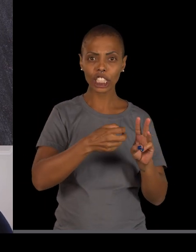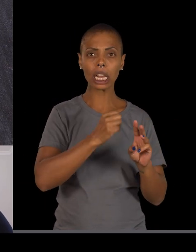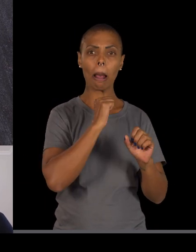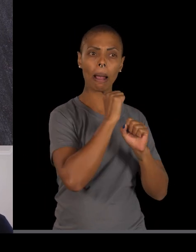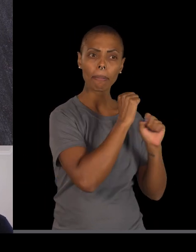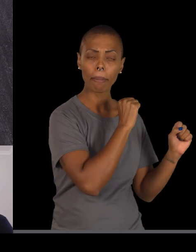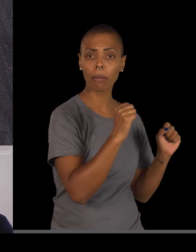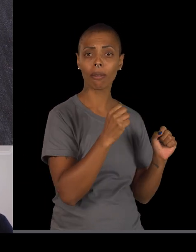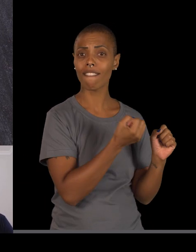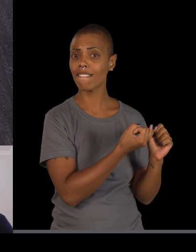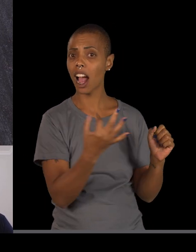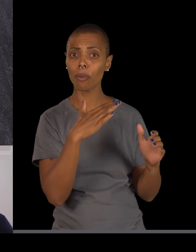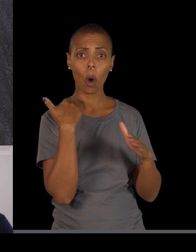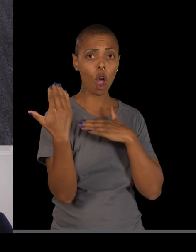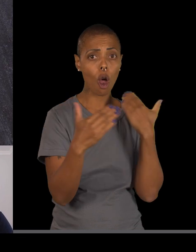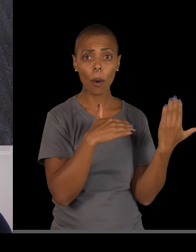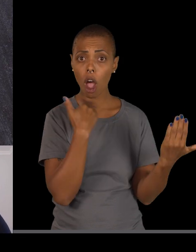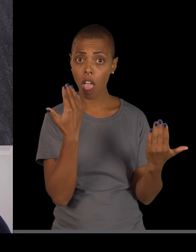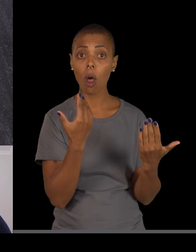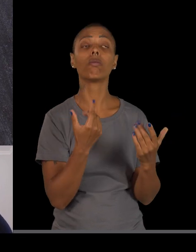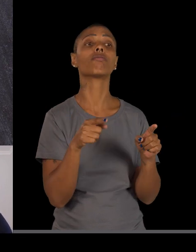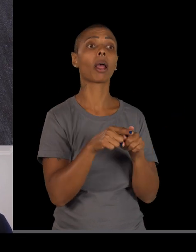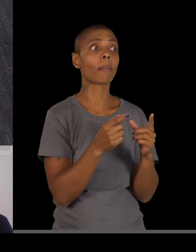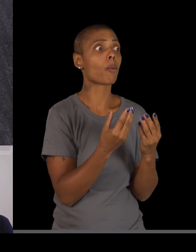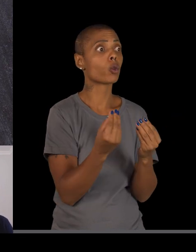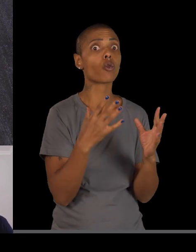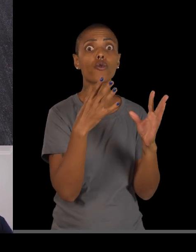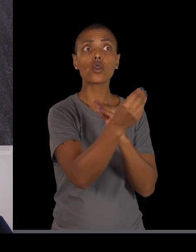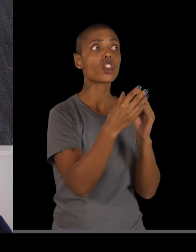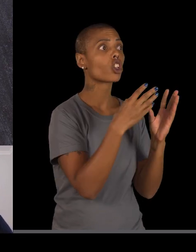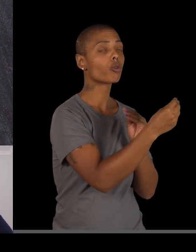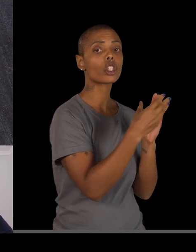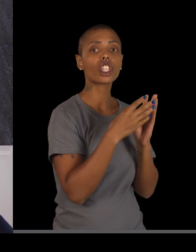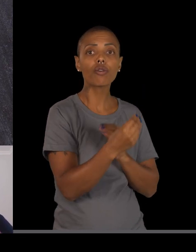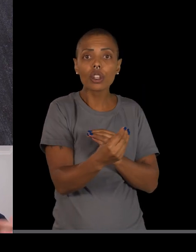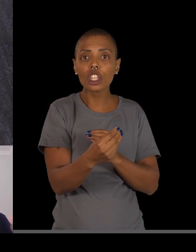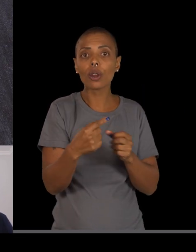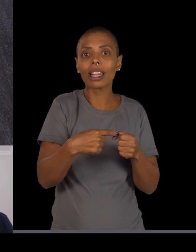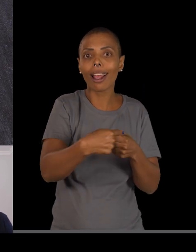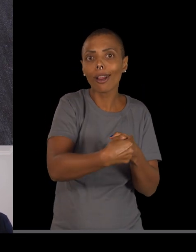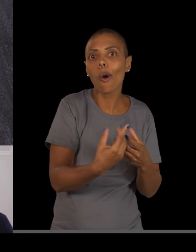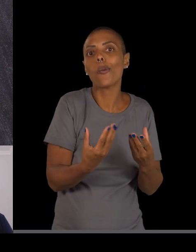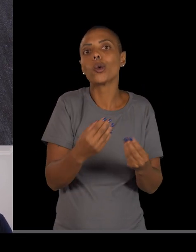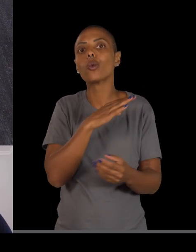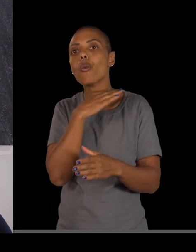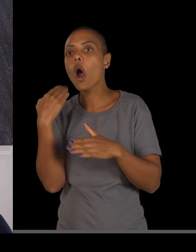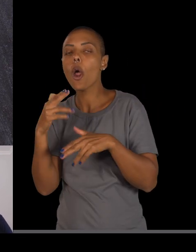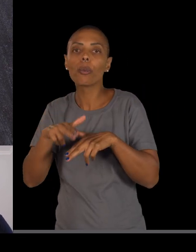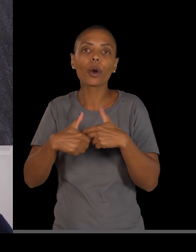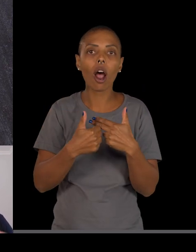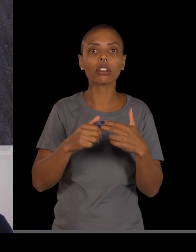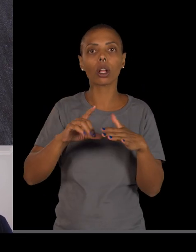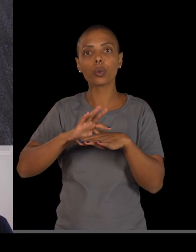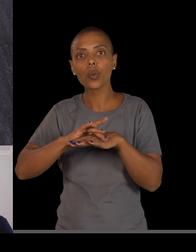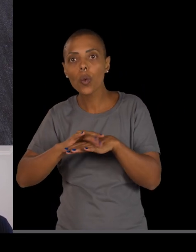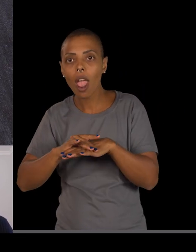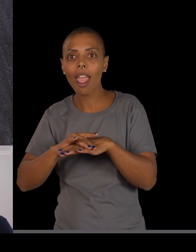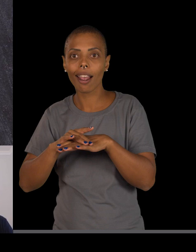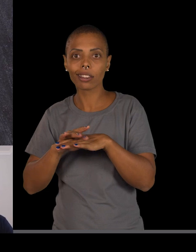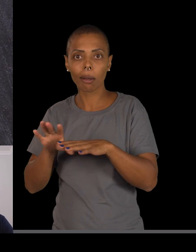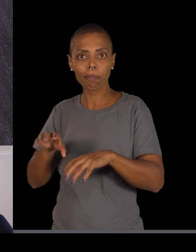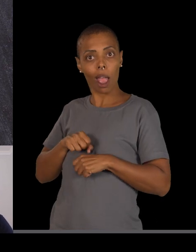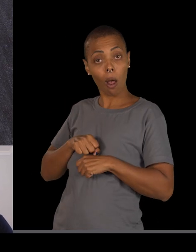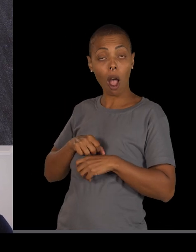matando muitos deles fugiram para o interior, muitos morreram por conta dessas doenças que